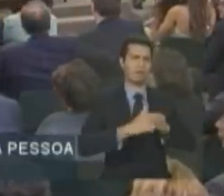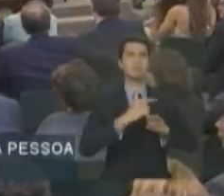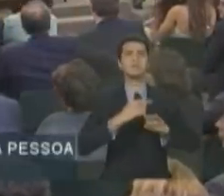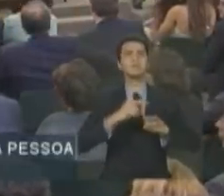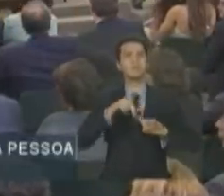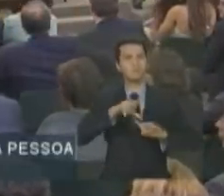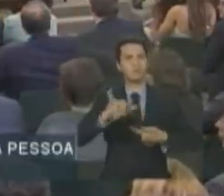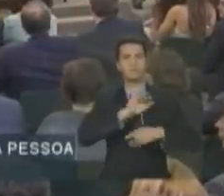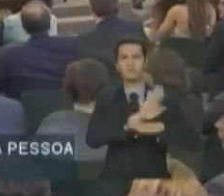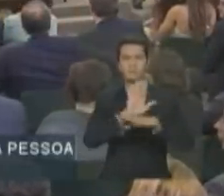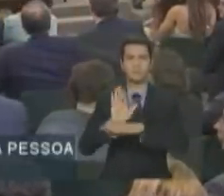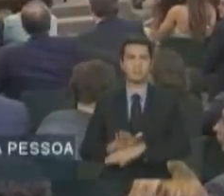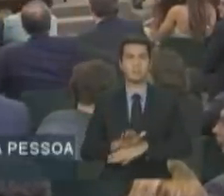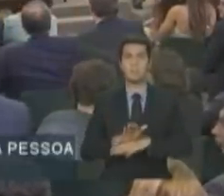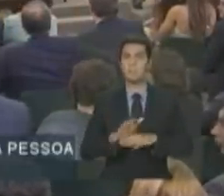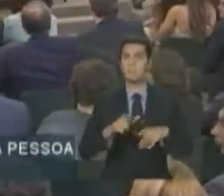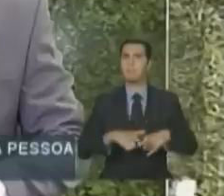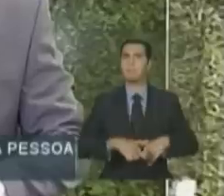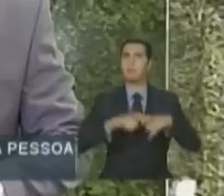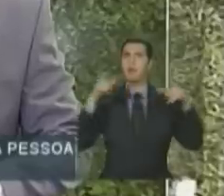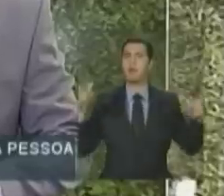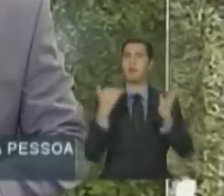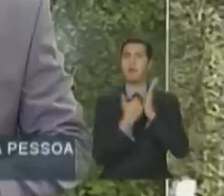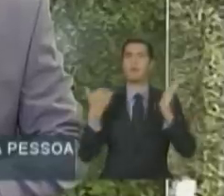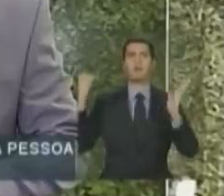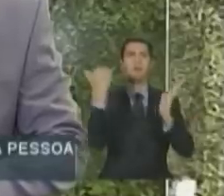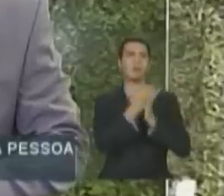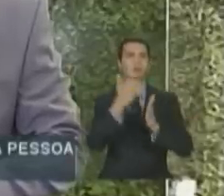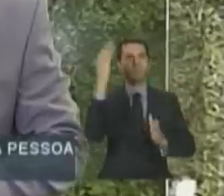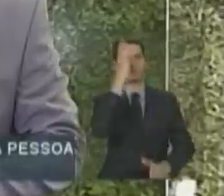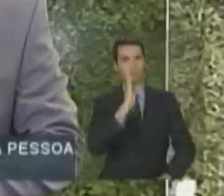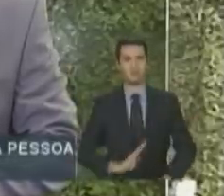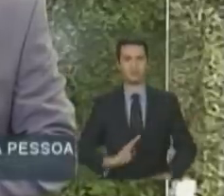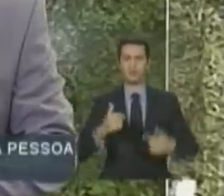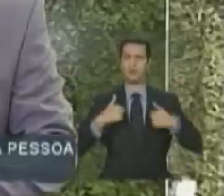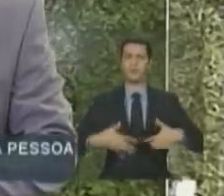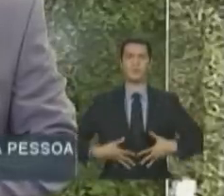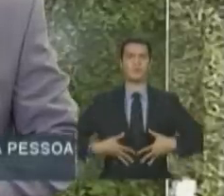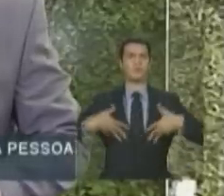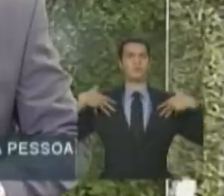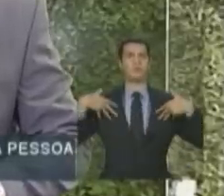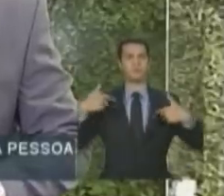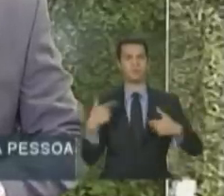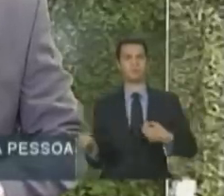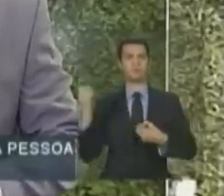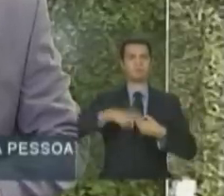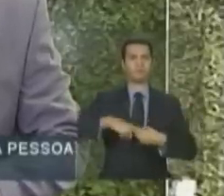Brasil. Estou muito orgulhoso de fazer parte do governo brasileiro do segmento das